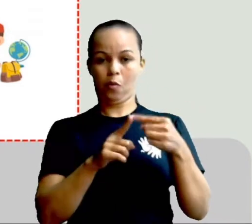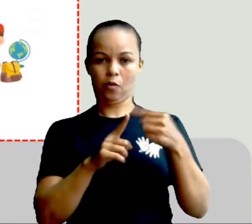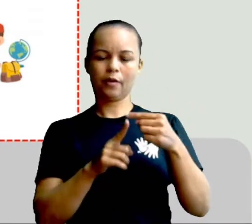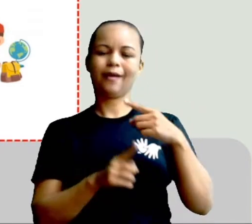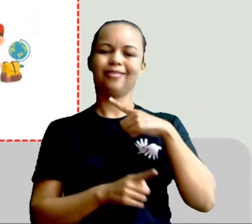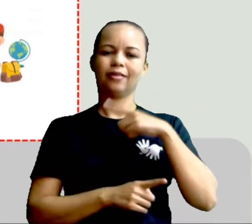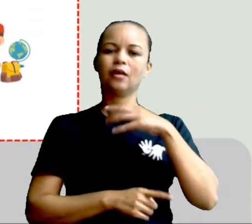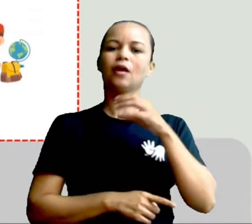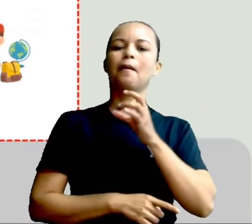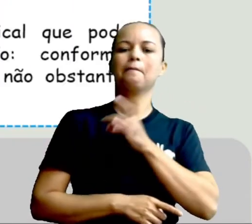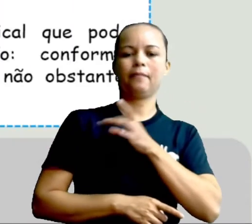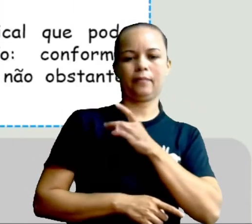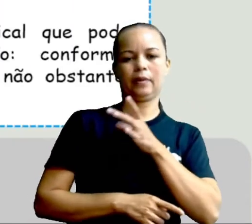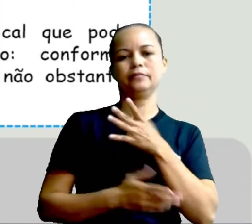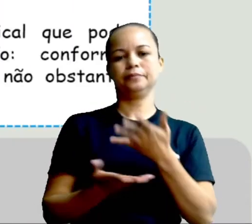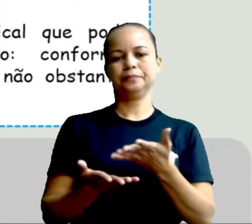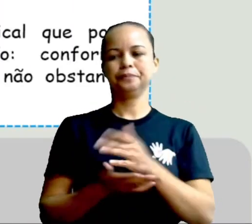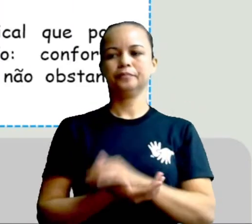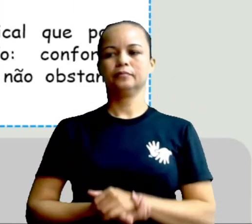com medo.